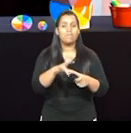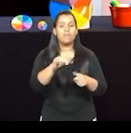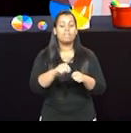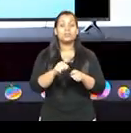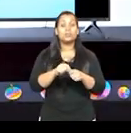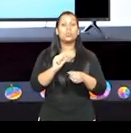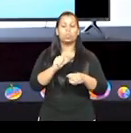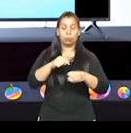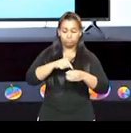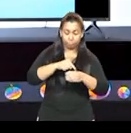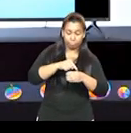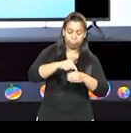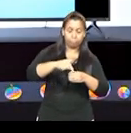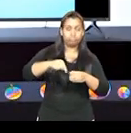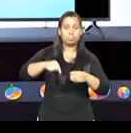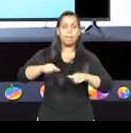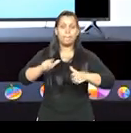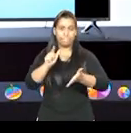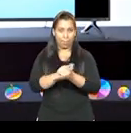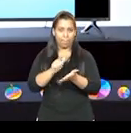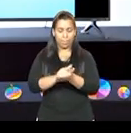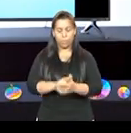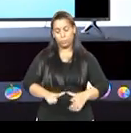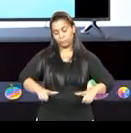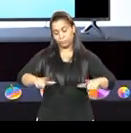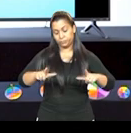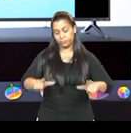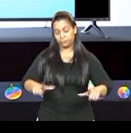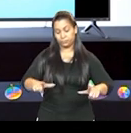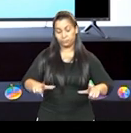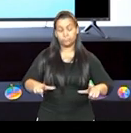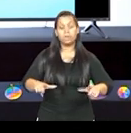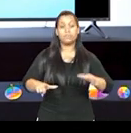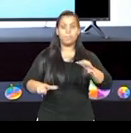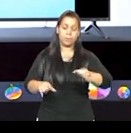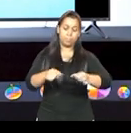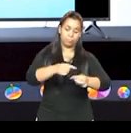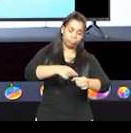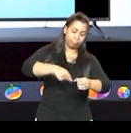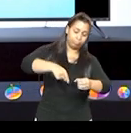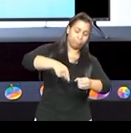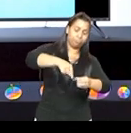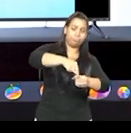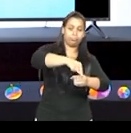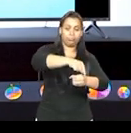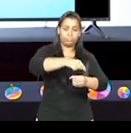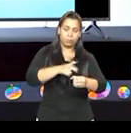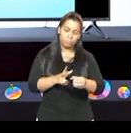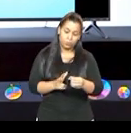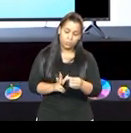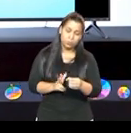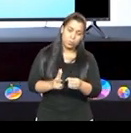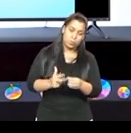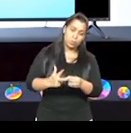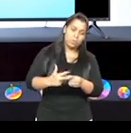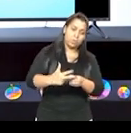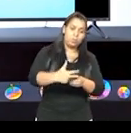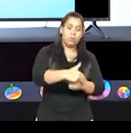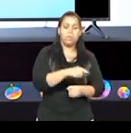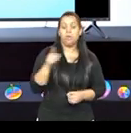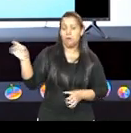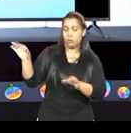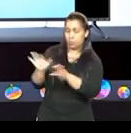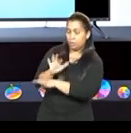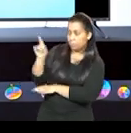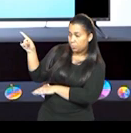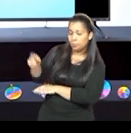molde. Você vai colocar sobre um papel, tá? E vai riscar. Depois nós recortamos, a professora já trouxe um pronto. E